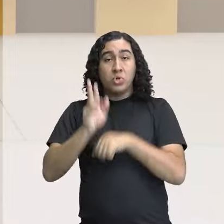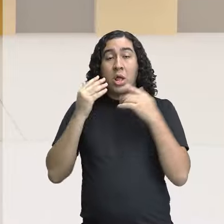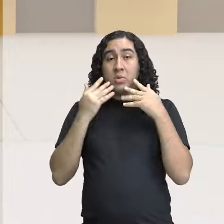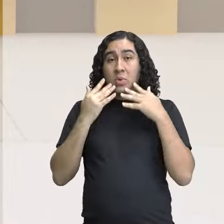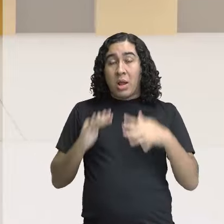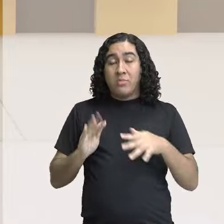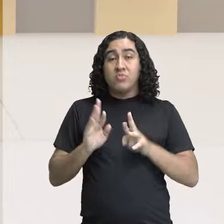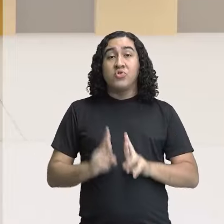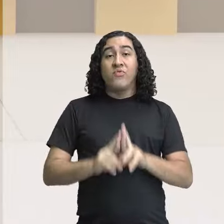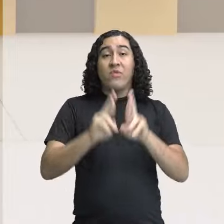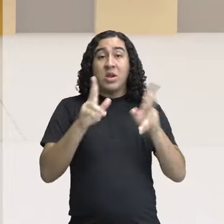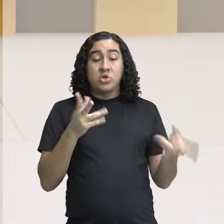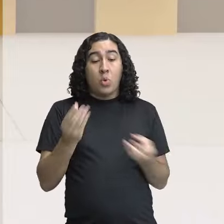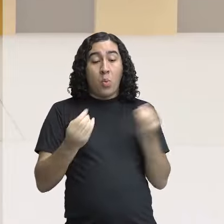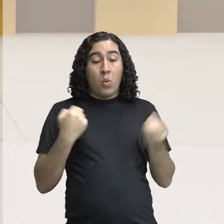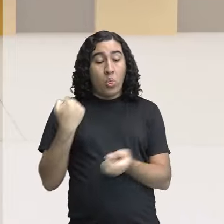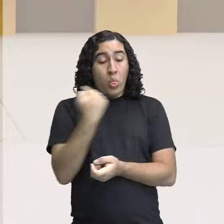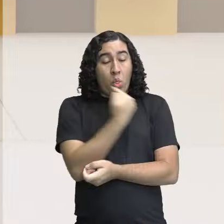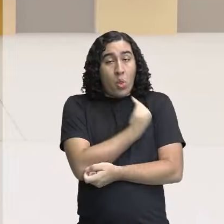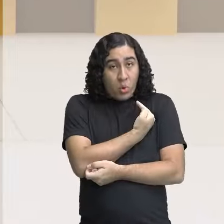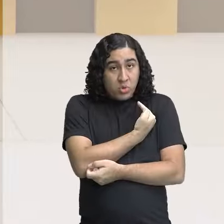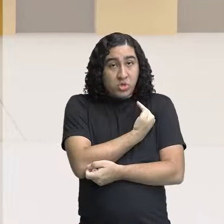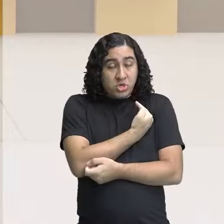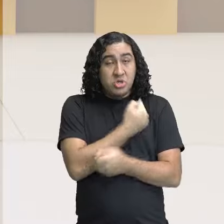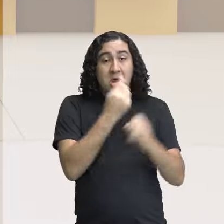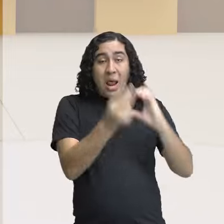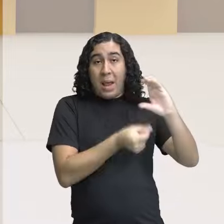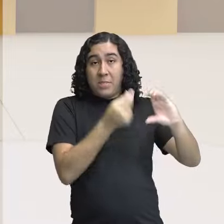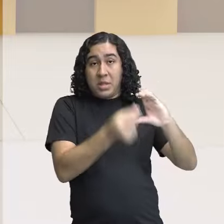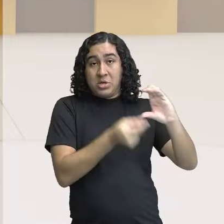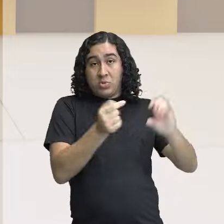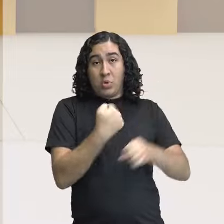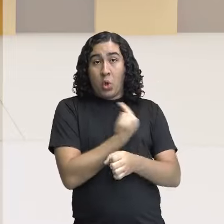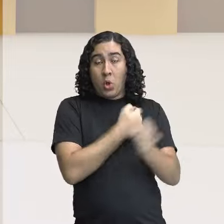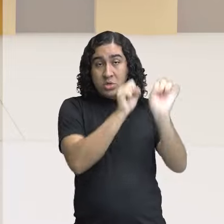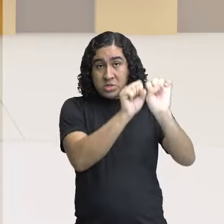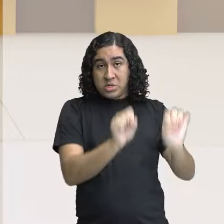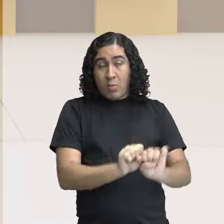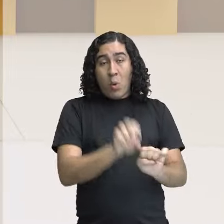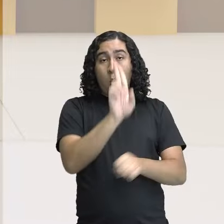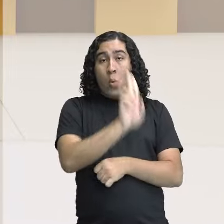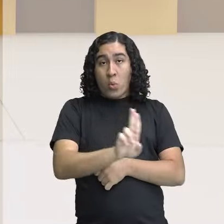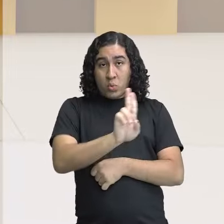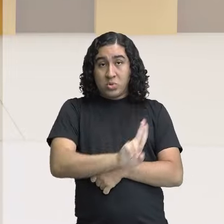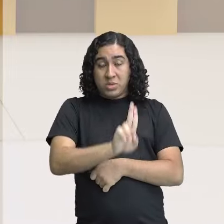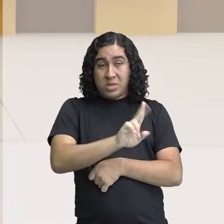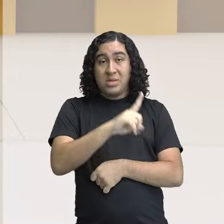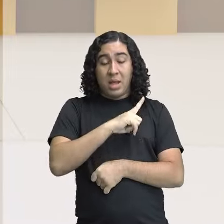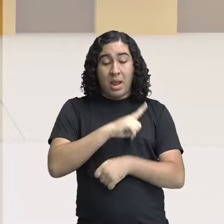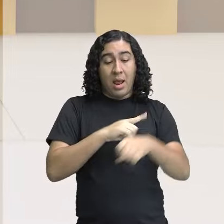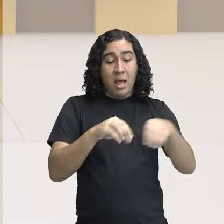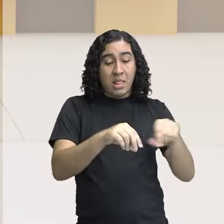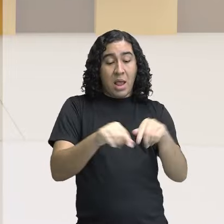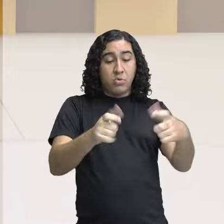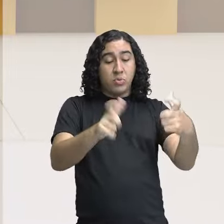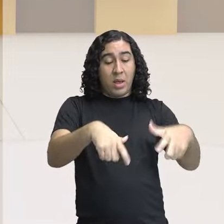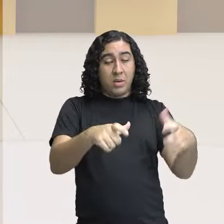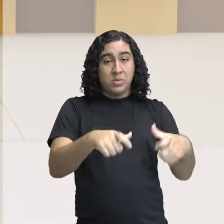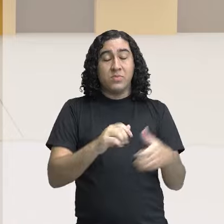diferentemente da forma como nós, capitalistas, que é o nosso sistema, utilizamos a terra. Então,